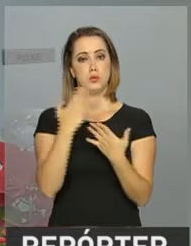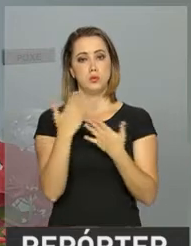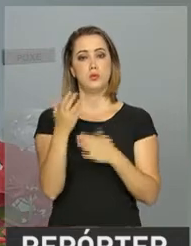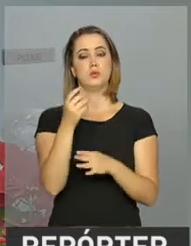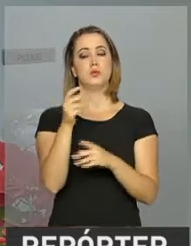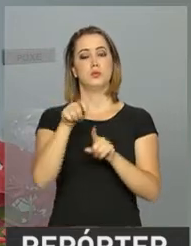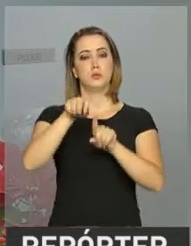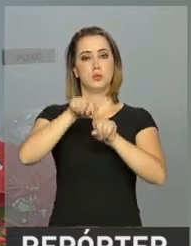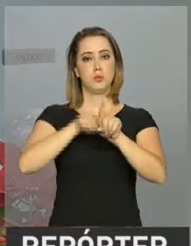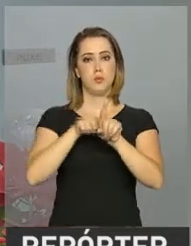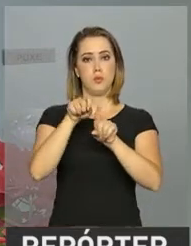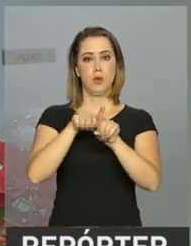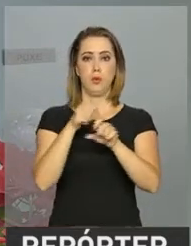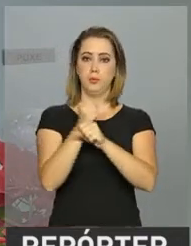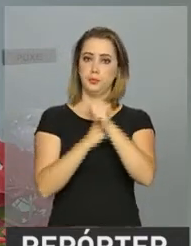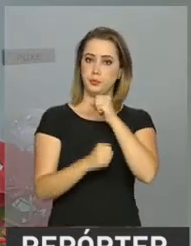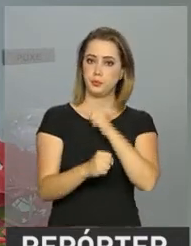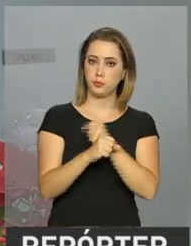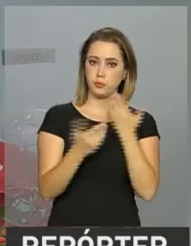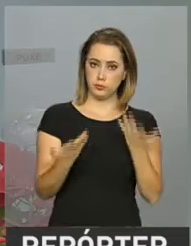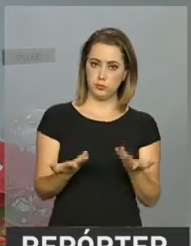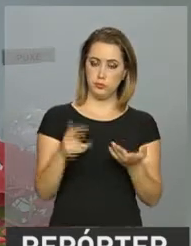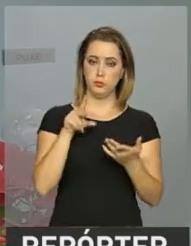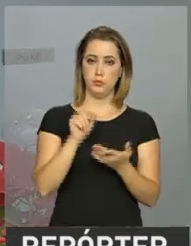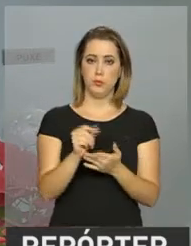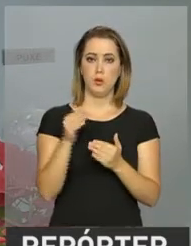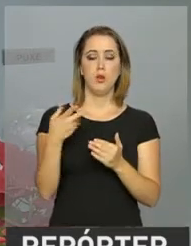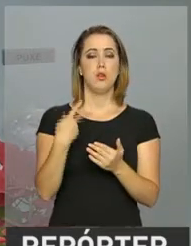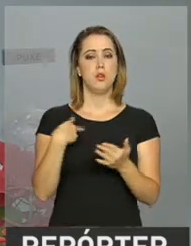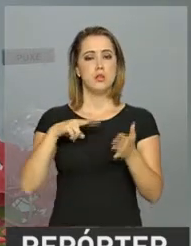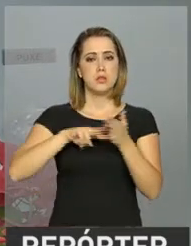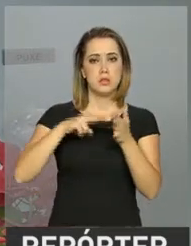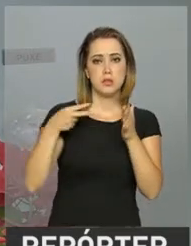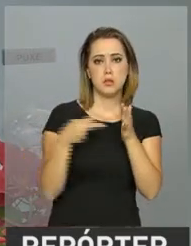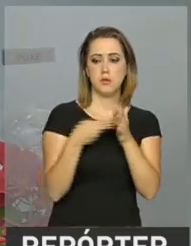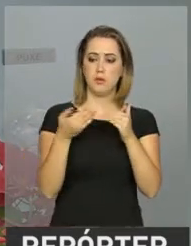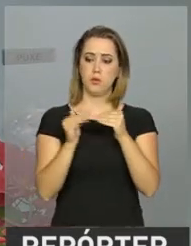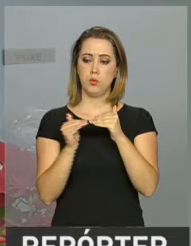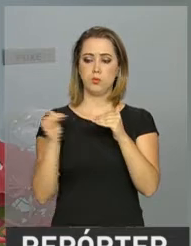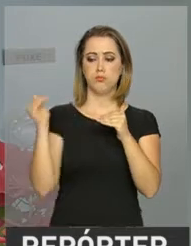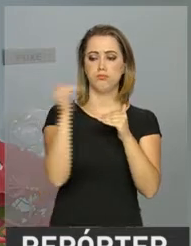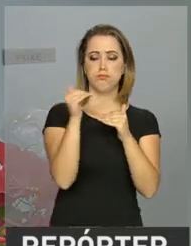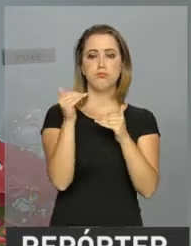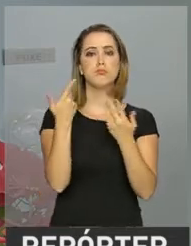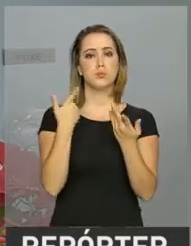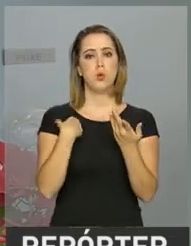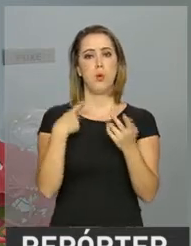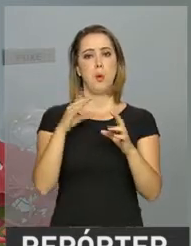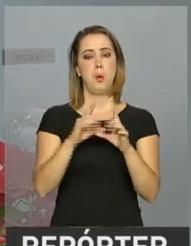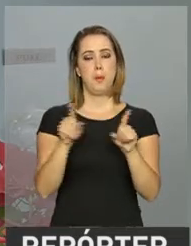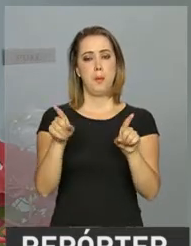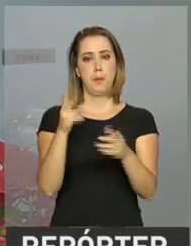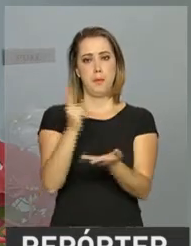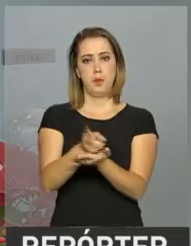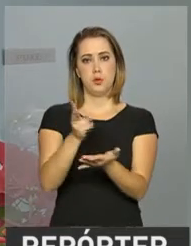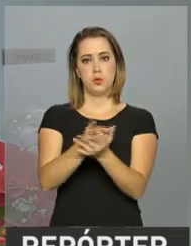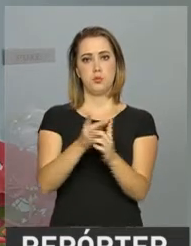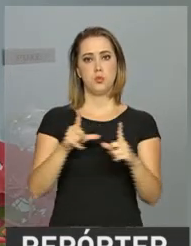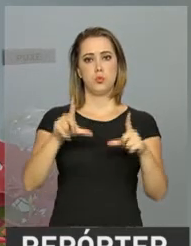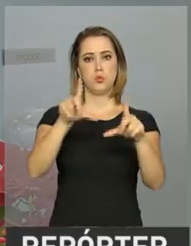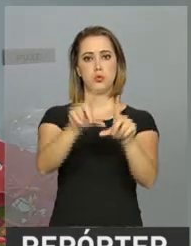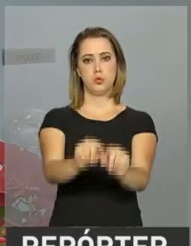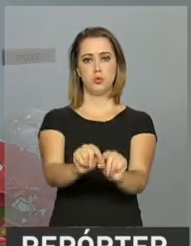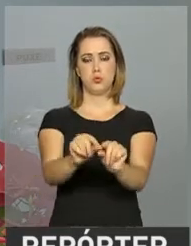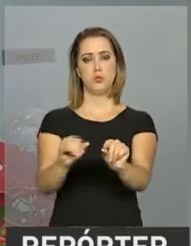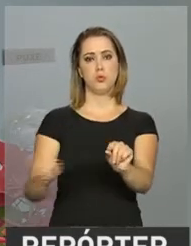mesmo mês de 2015 e representa um crescimento real ou seja descontados os efeitos da inflação de 0,1